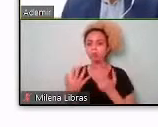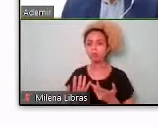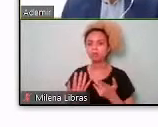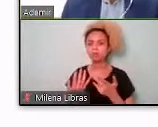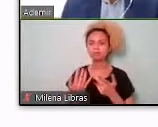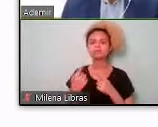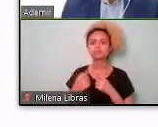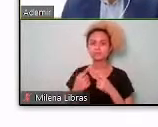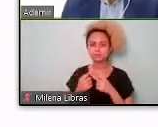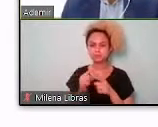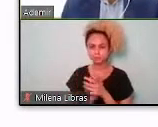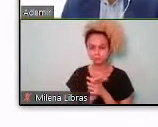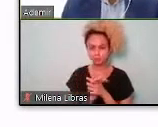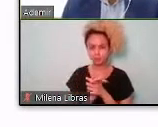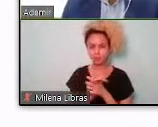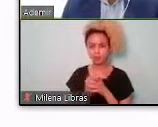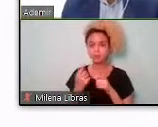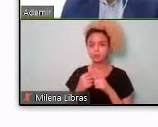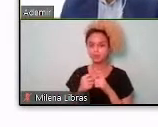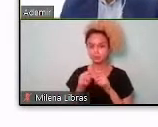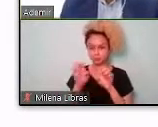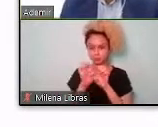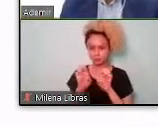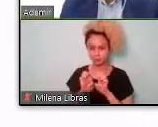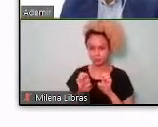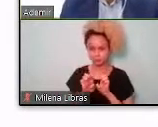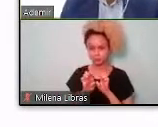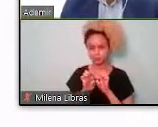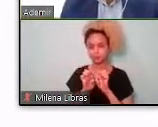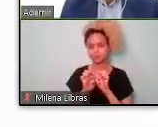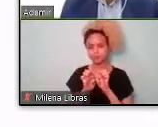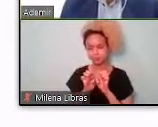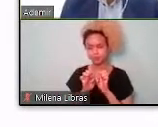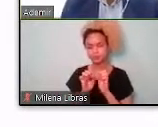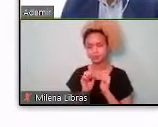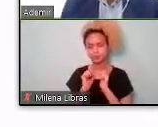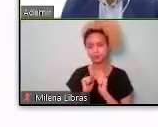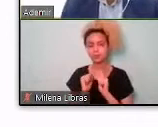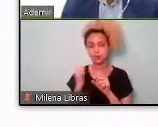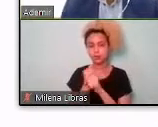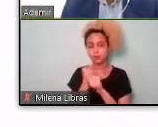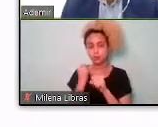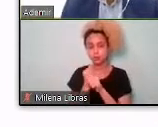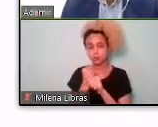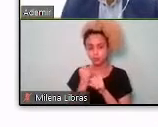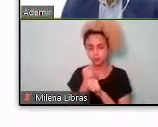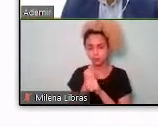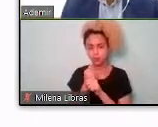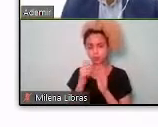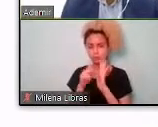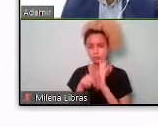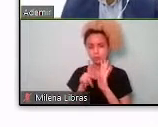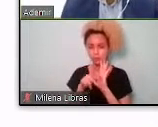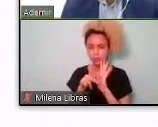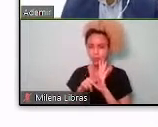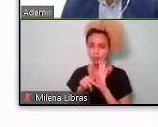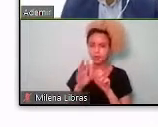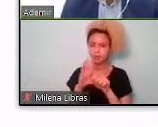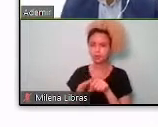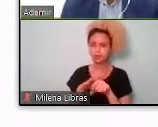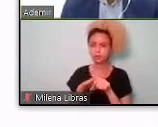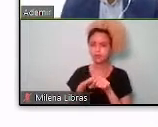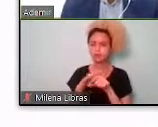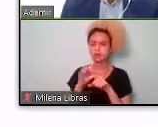Ele pode desabar por uma questão da estrutura, pode ser questões de construção, projeto, execução, materiais de baixa